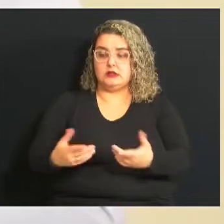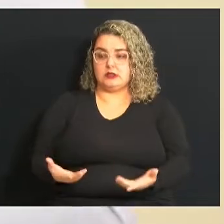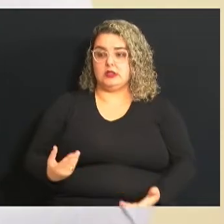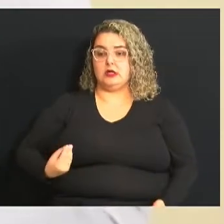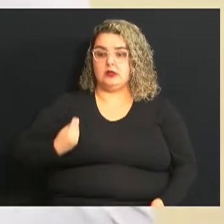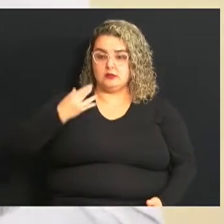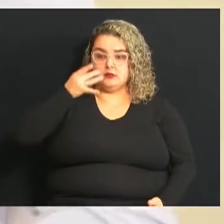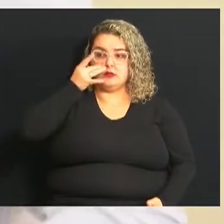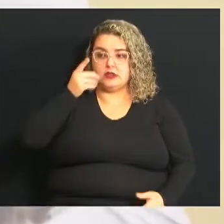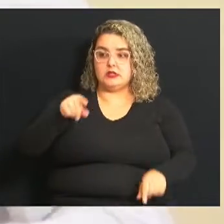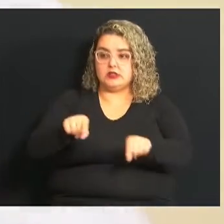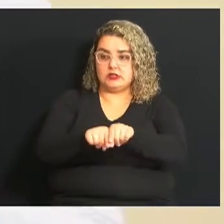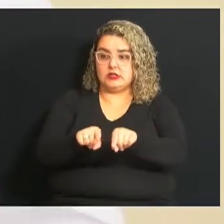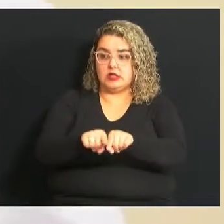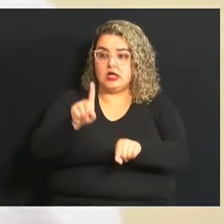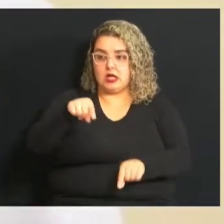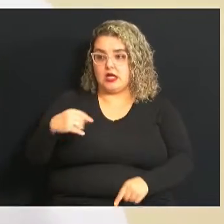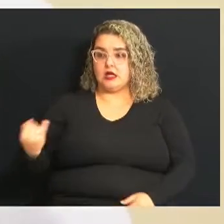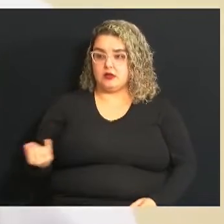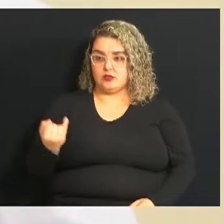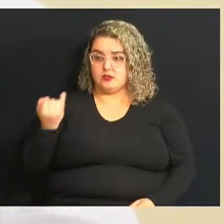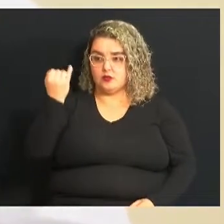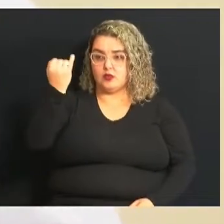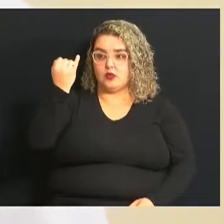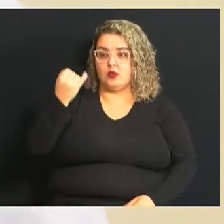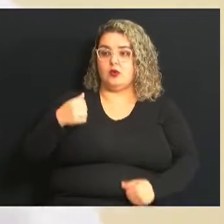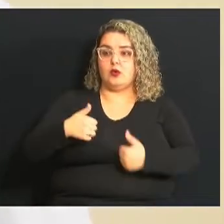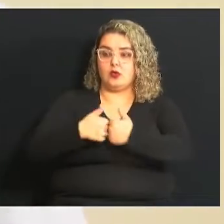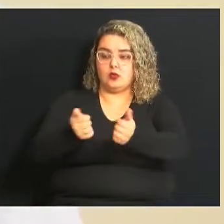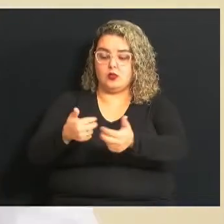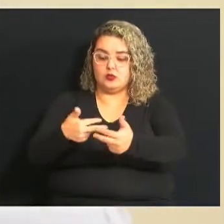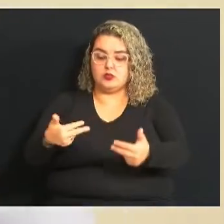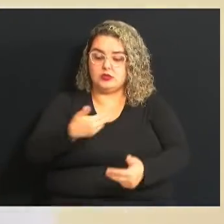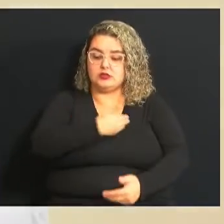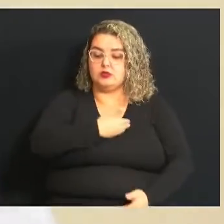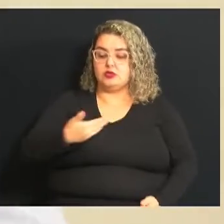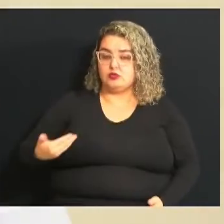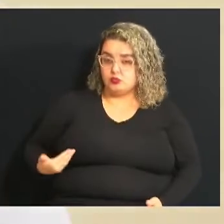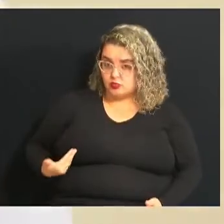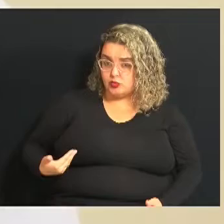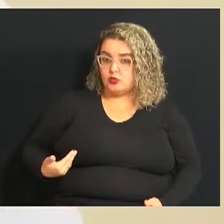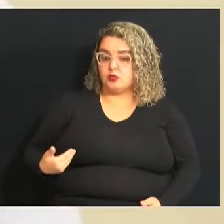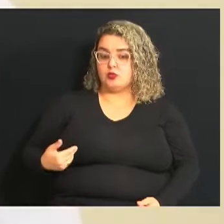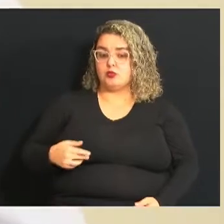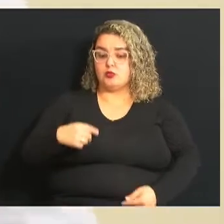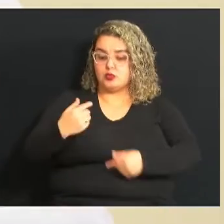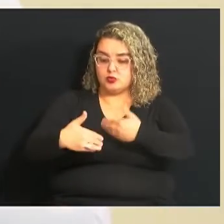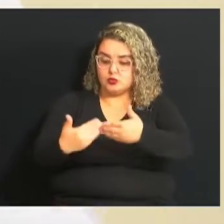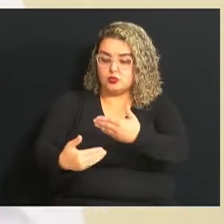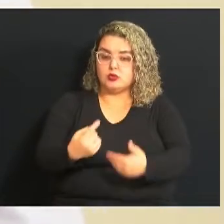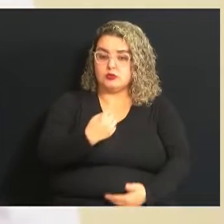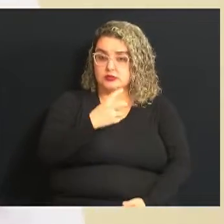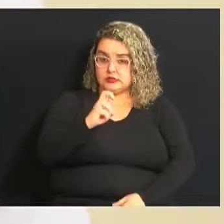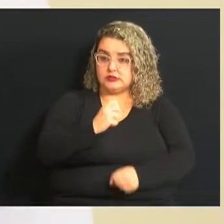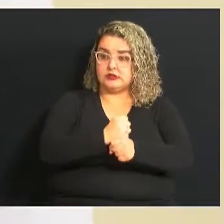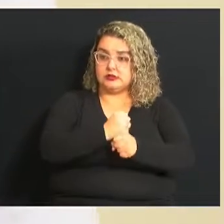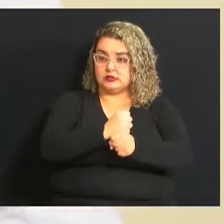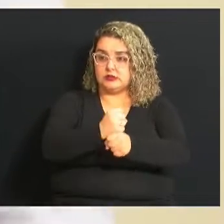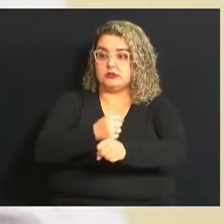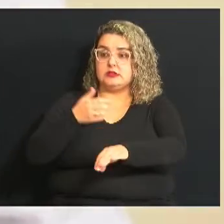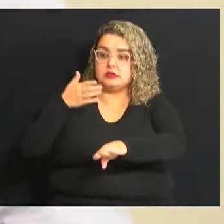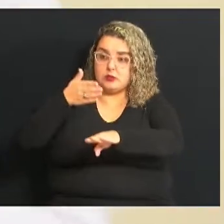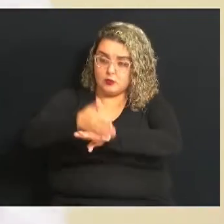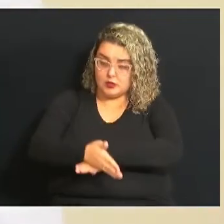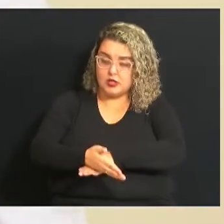presencialmente também. É muito importante o transporte público, a qualidade do transporte público para os próximos 15 anos. Então, estamos participando